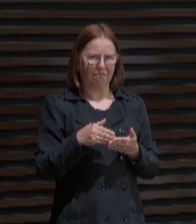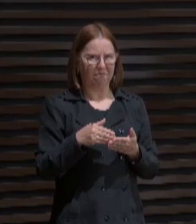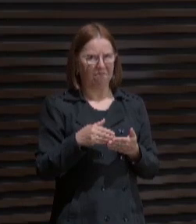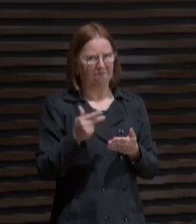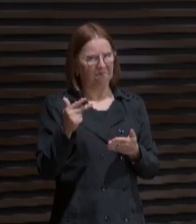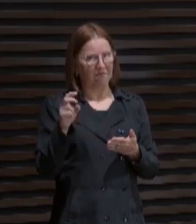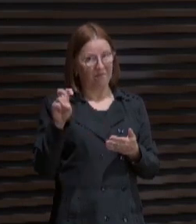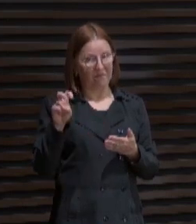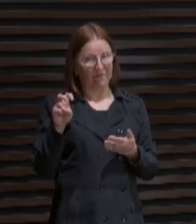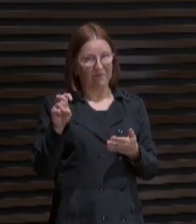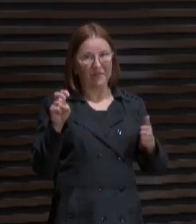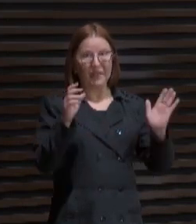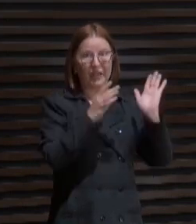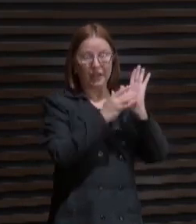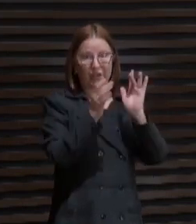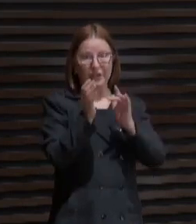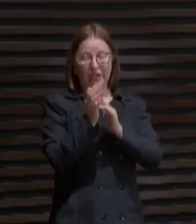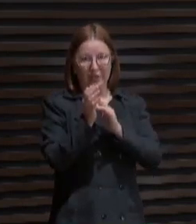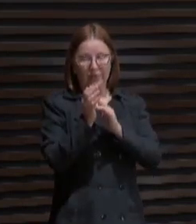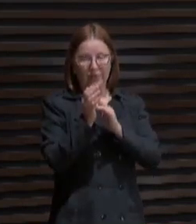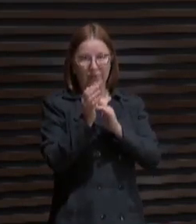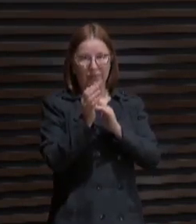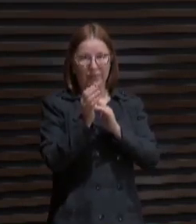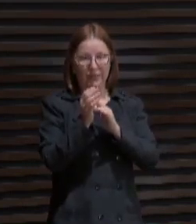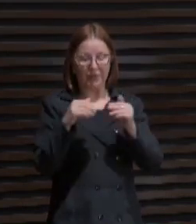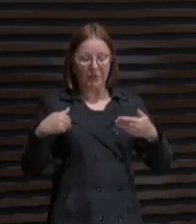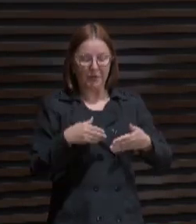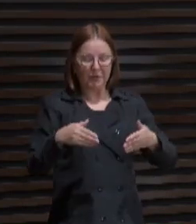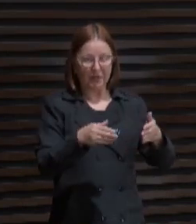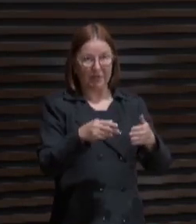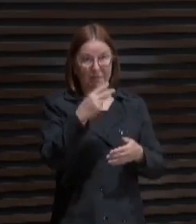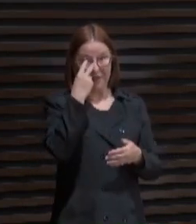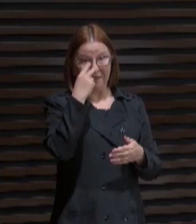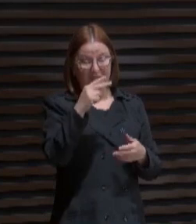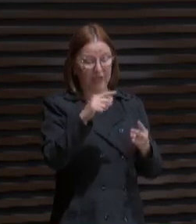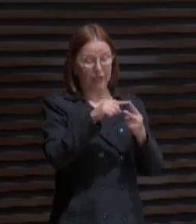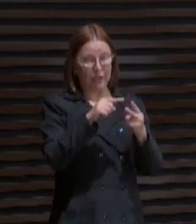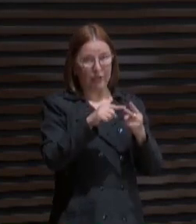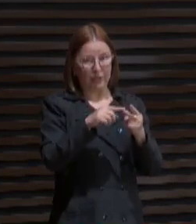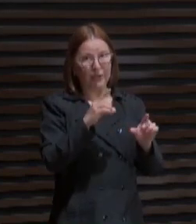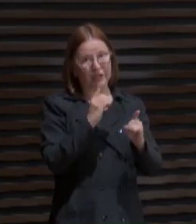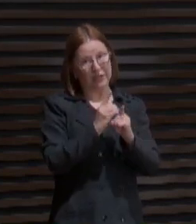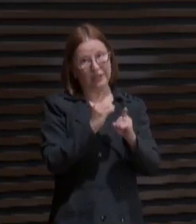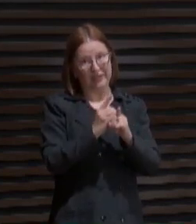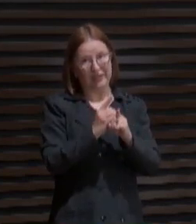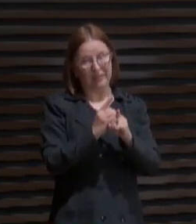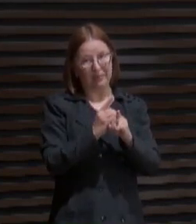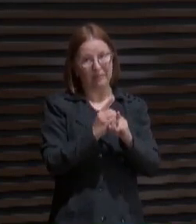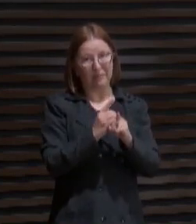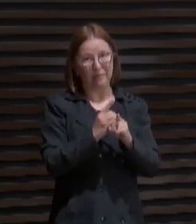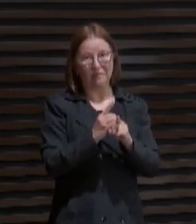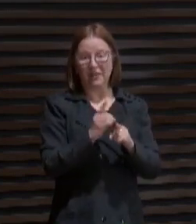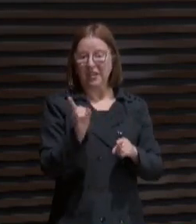o caminho de 2 discípulos que depois da sua morte rumavam para Emaús e não o reconheceram. Nós